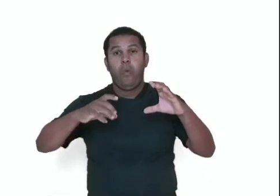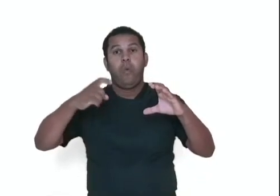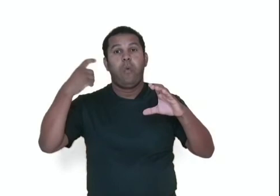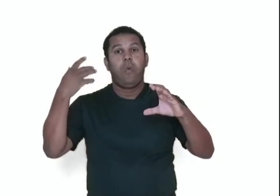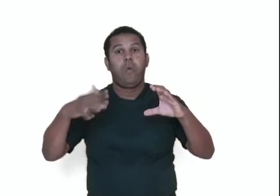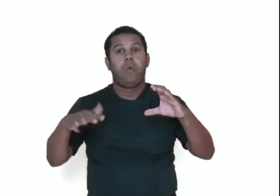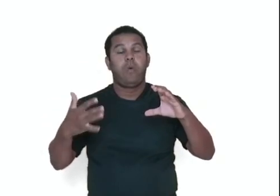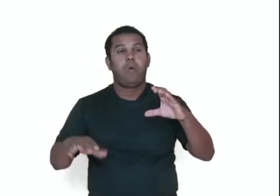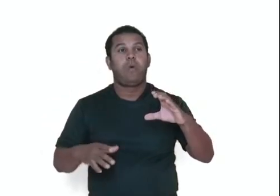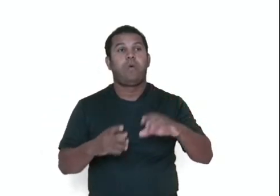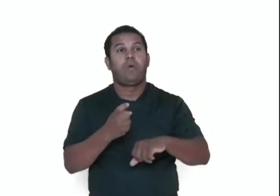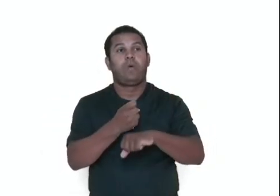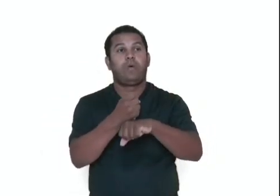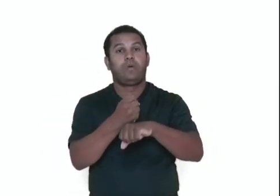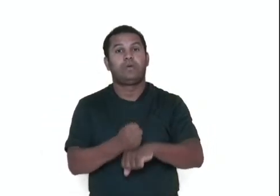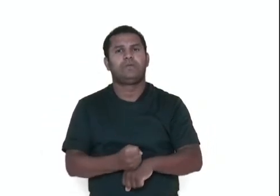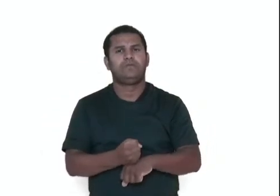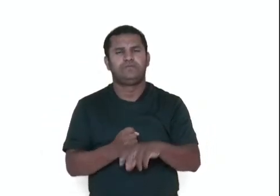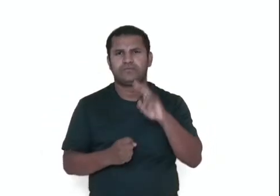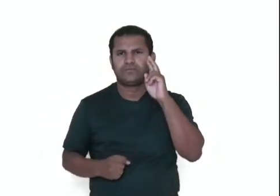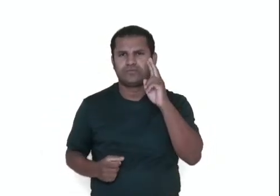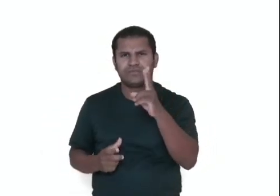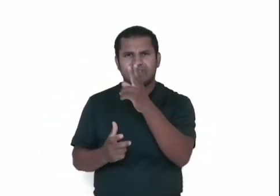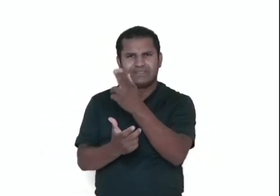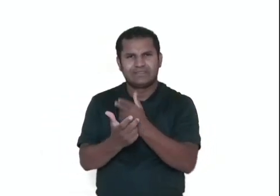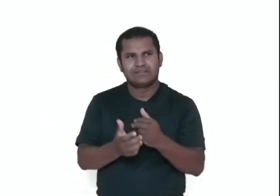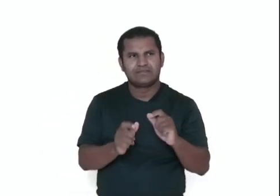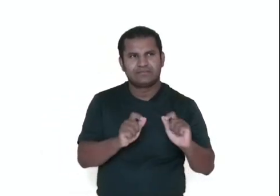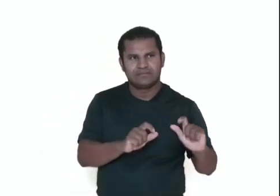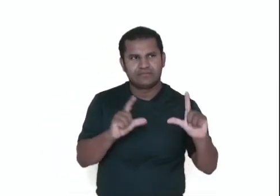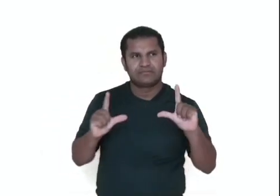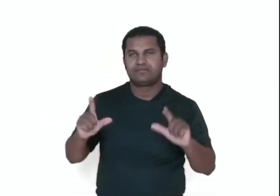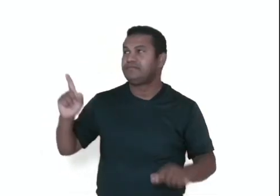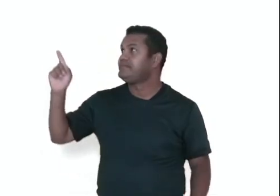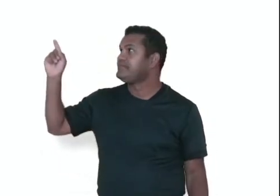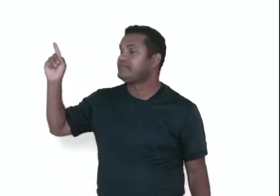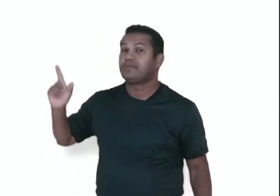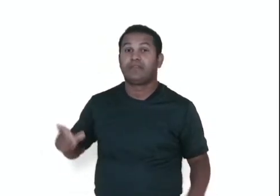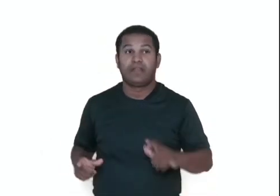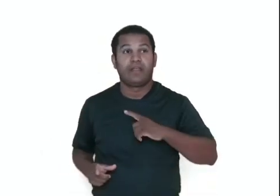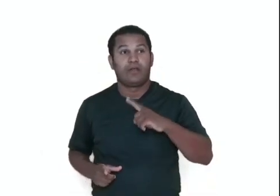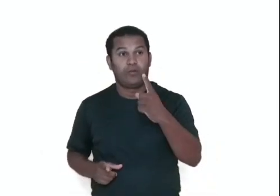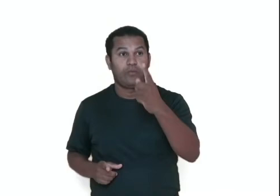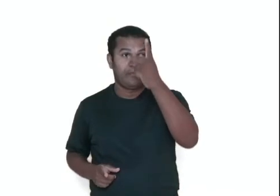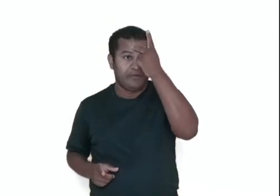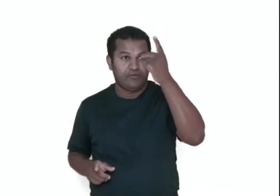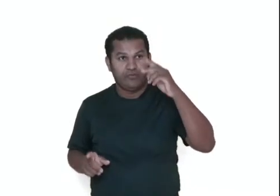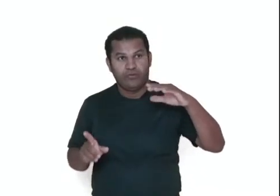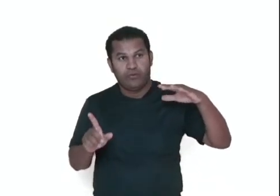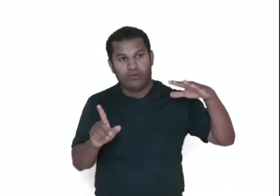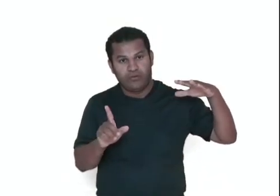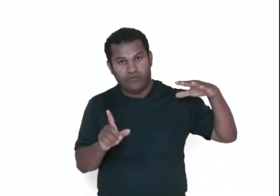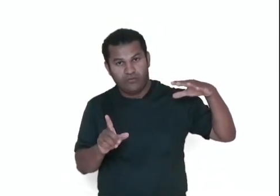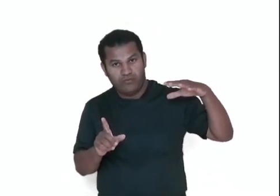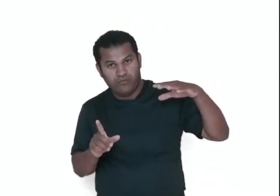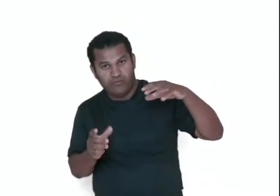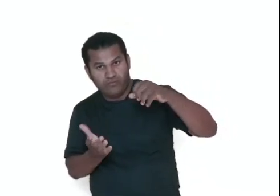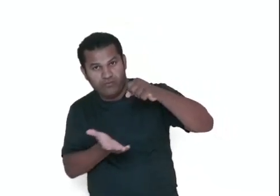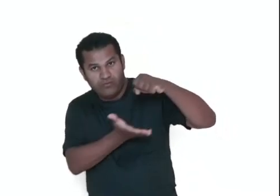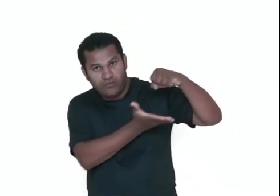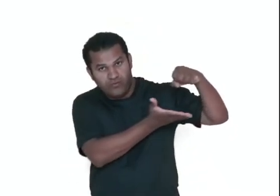aqui nesse slide. Vejam que você tem a jogadora, né? No caso, a jogadora que lança a